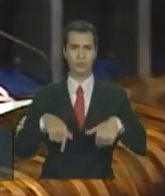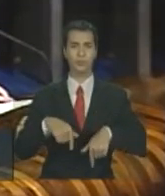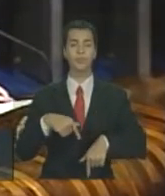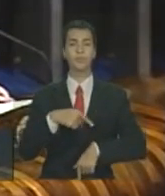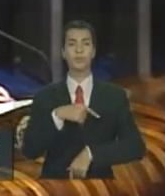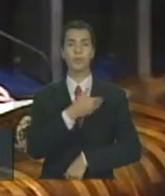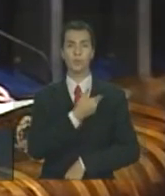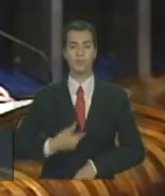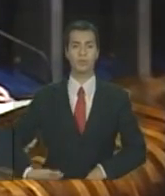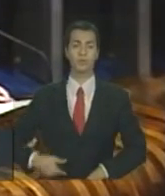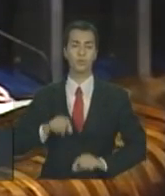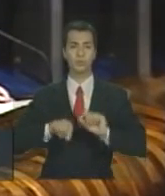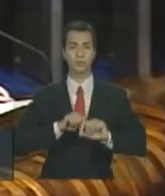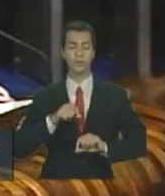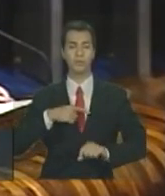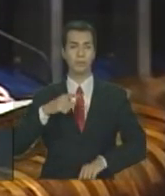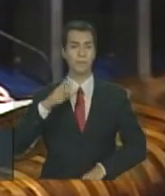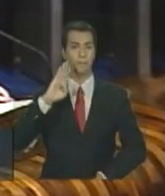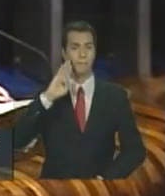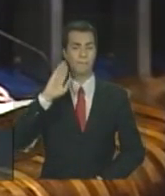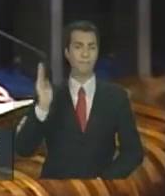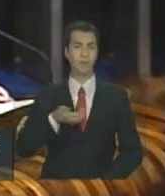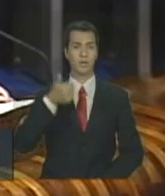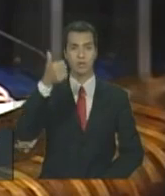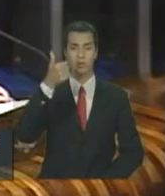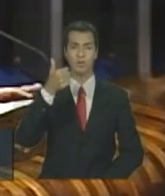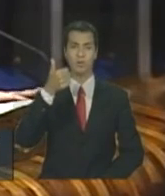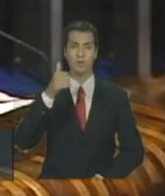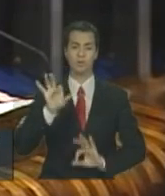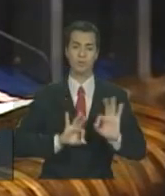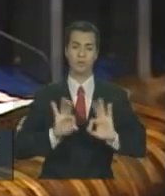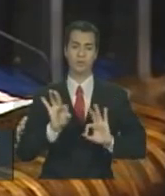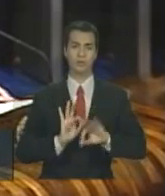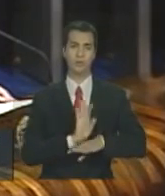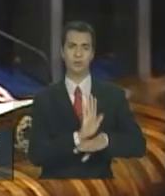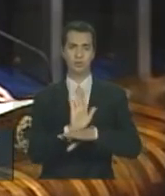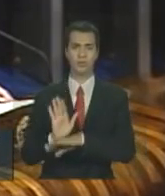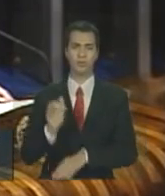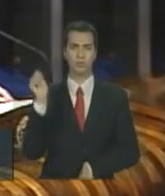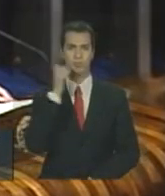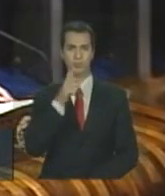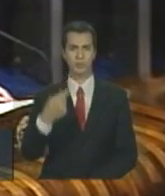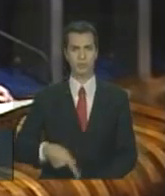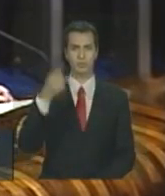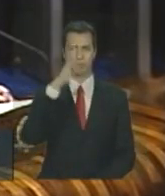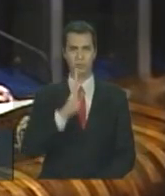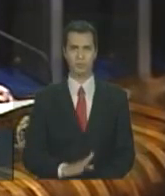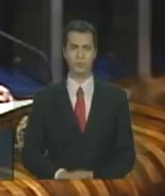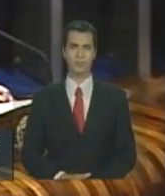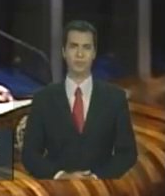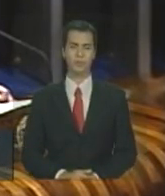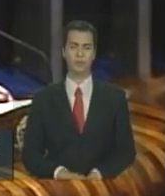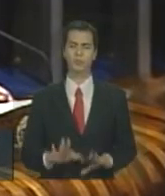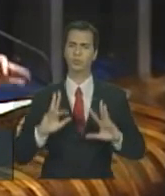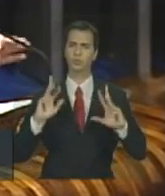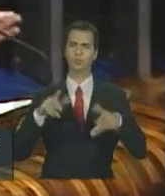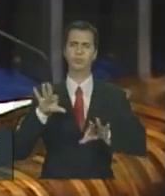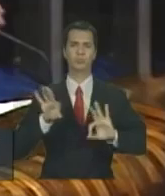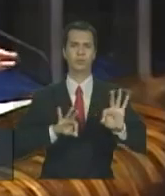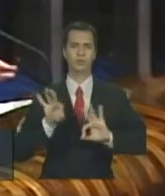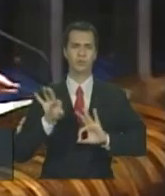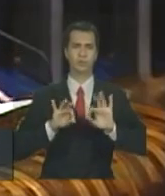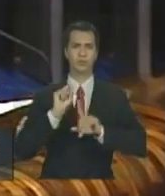pelo maior número de programas de apoio à mulher da história desse país. Todos os programas sociais do governo têm